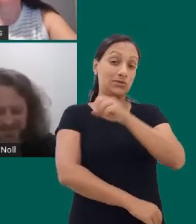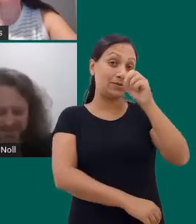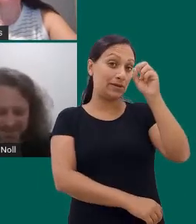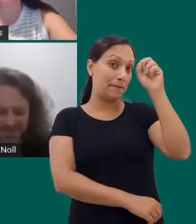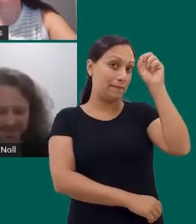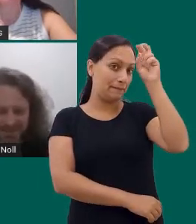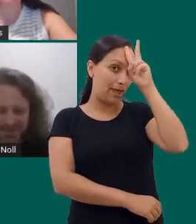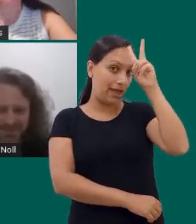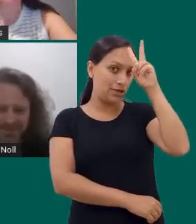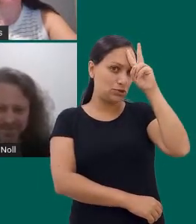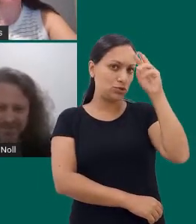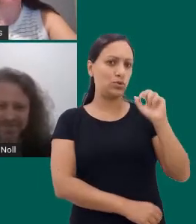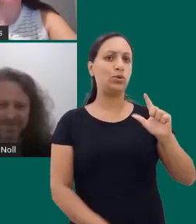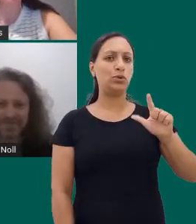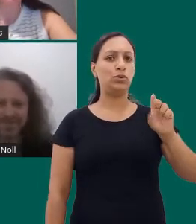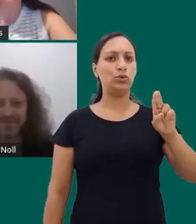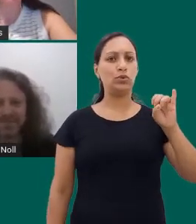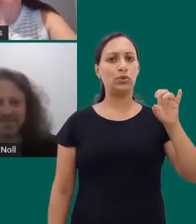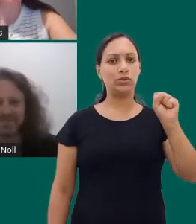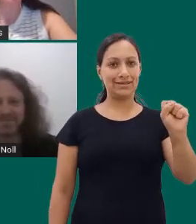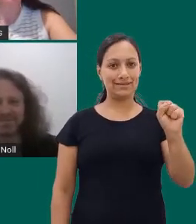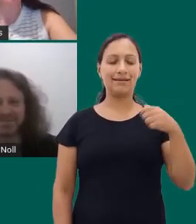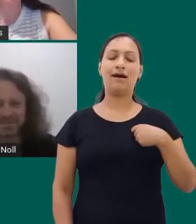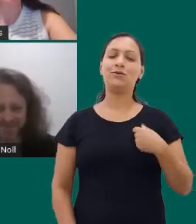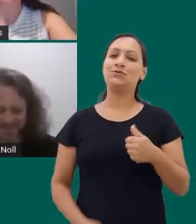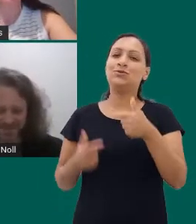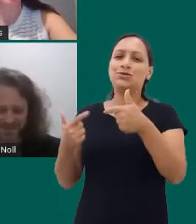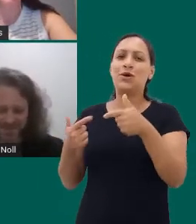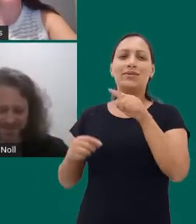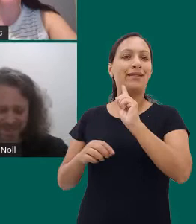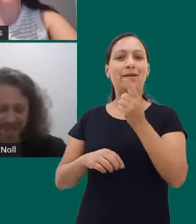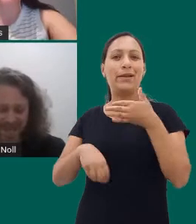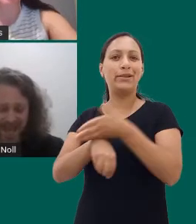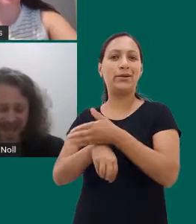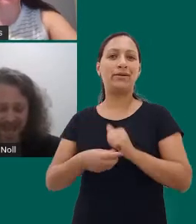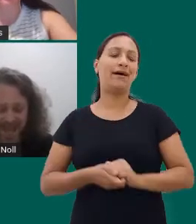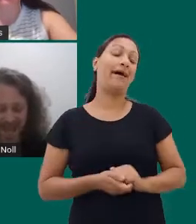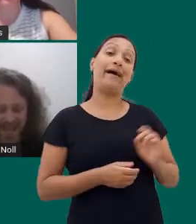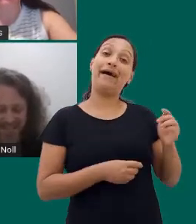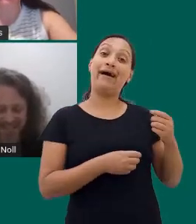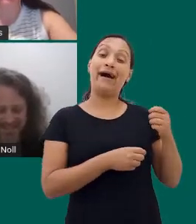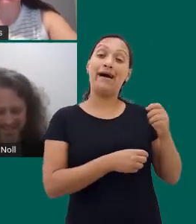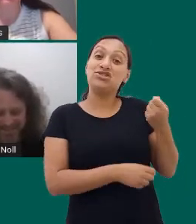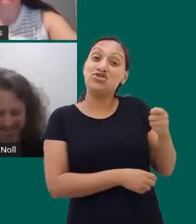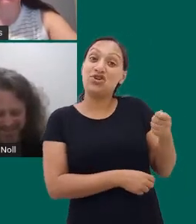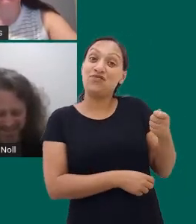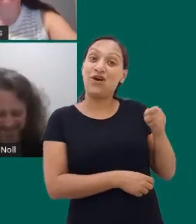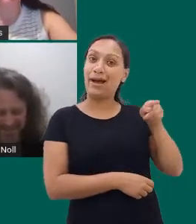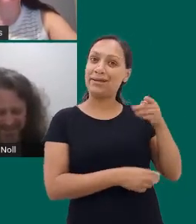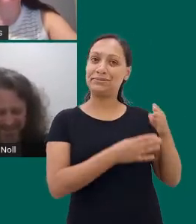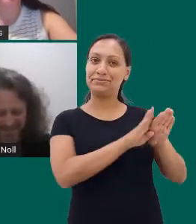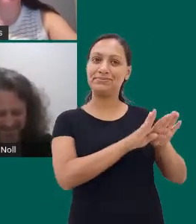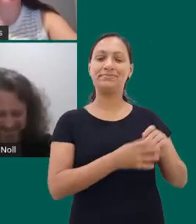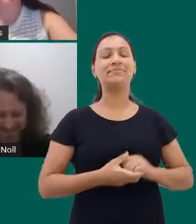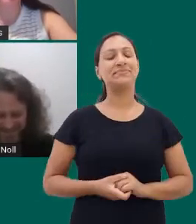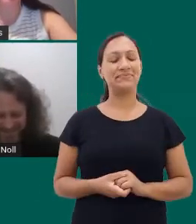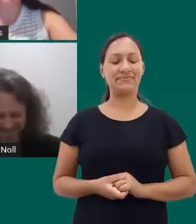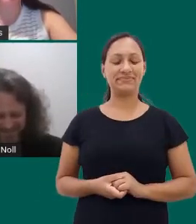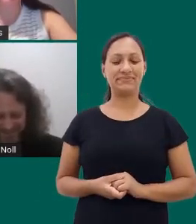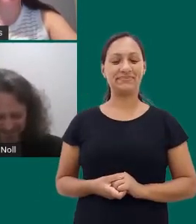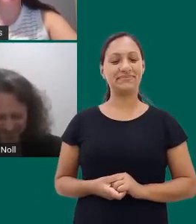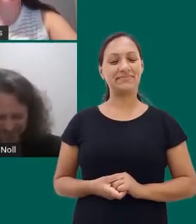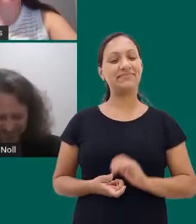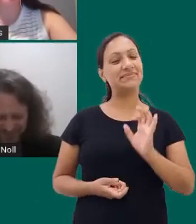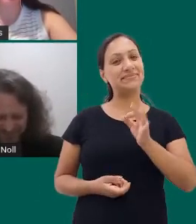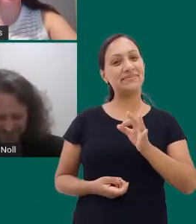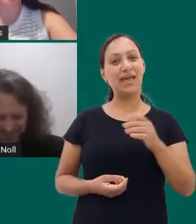Gustavo. Trabalho. Por sorte, ele não entrou agora aí, que nem a minha aqui, né? É porque a porta está chaveada. A